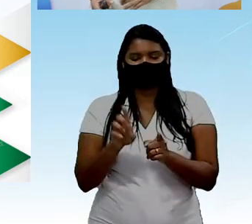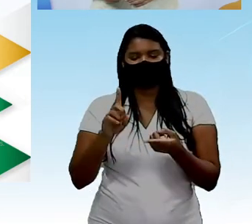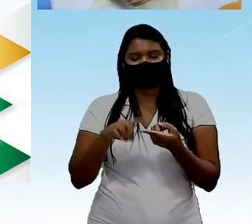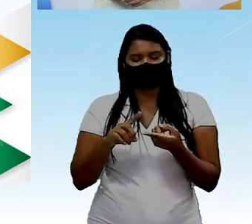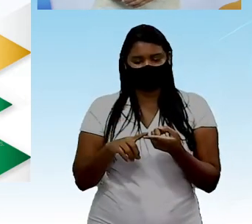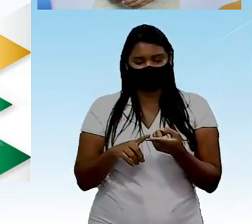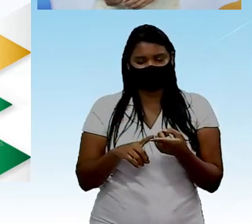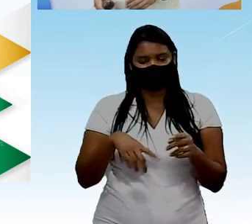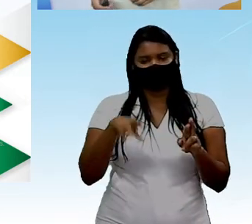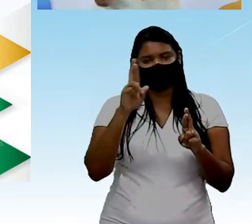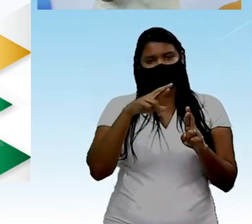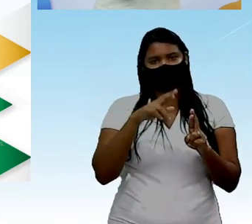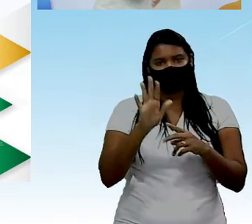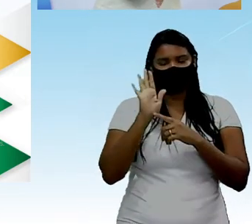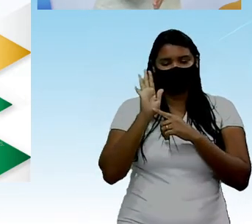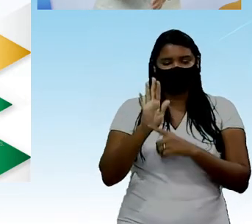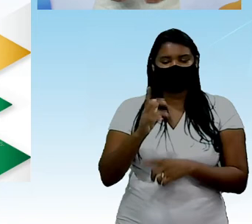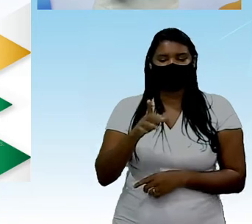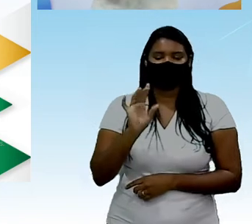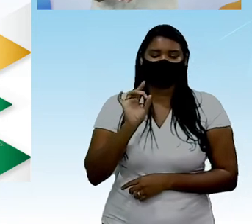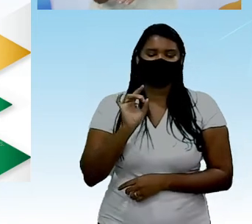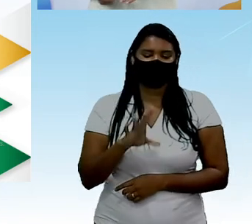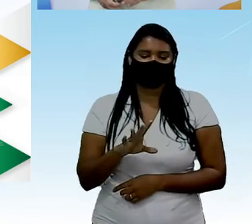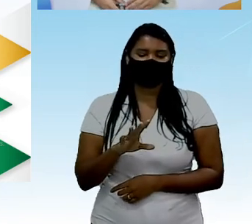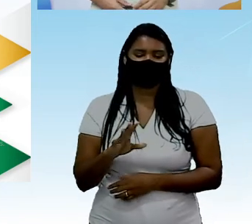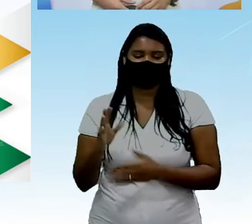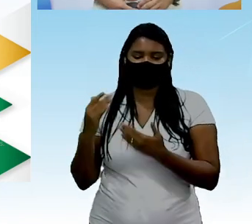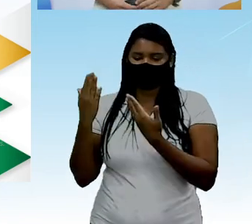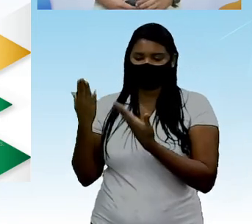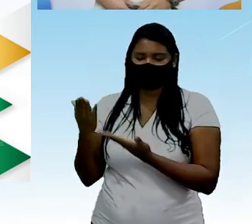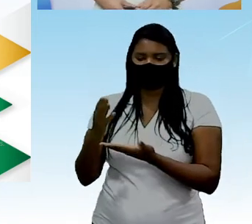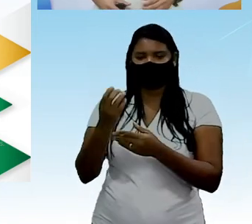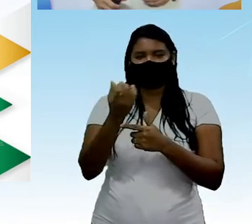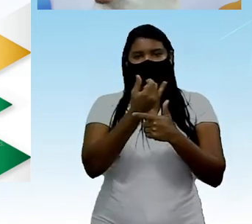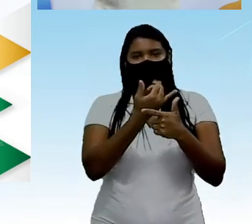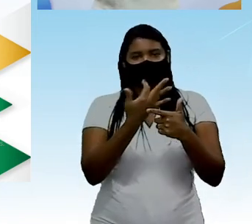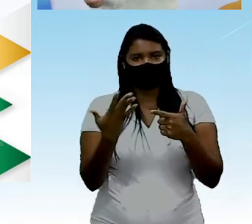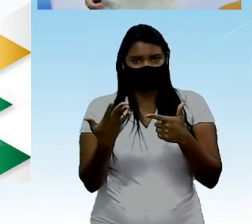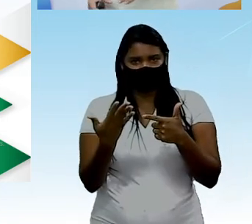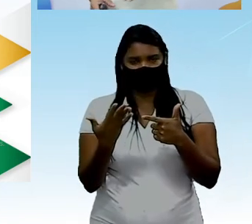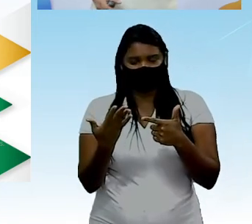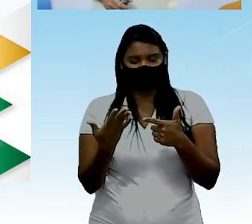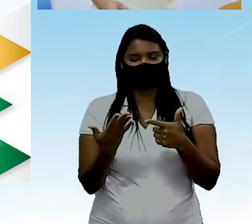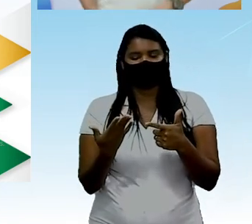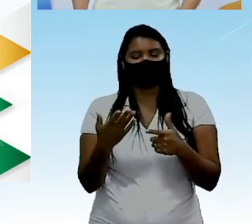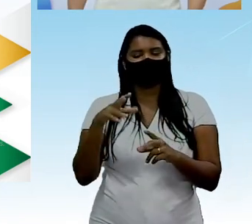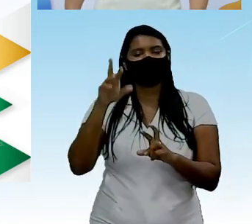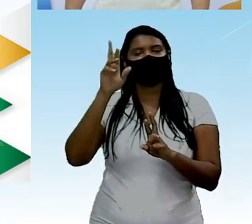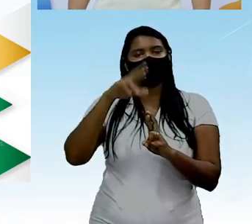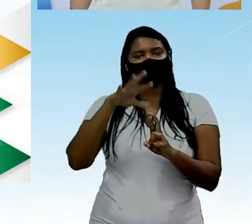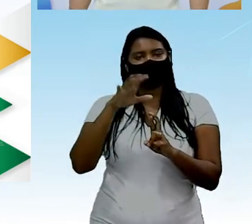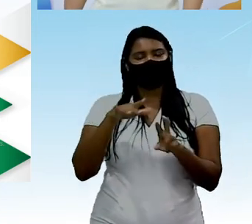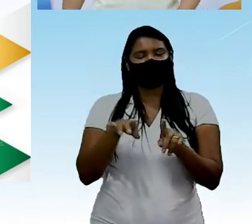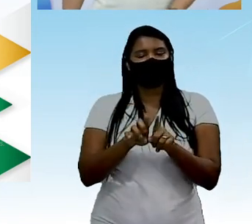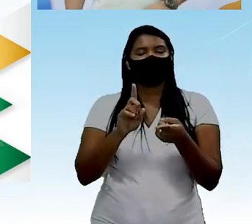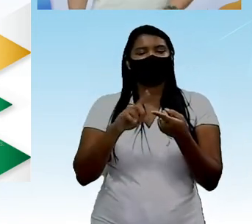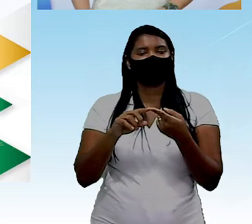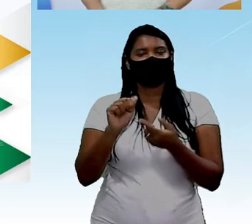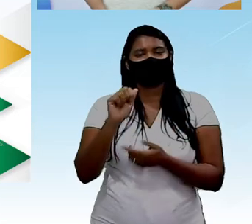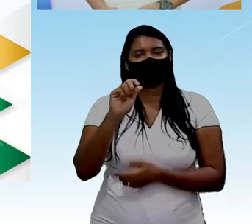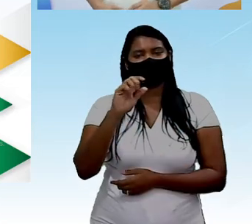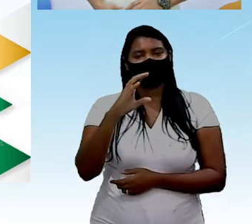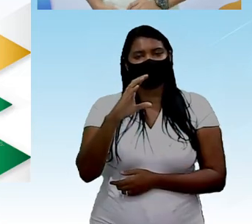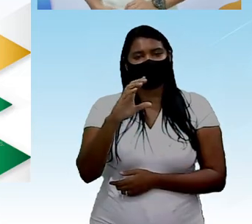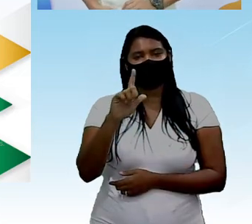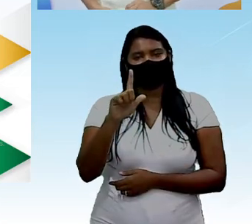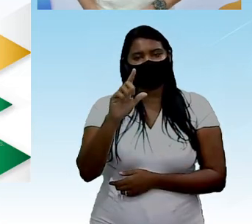álgebra, revelando não só a álgebra como a aritmética, né? A influência lá do Al-Khawarizmi, beleza? A gente fez